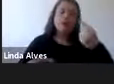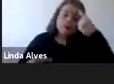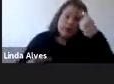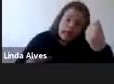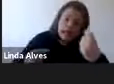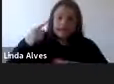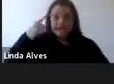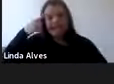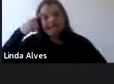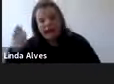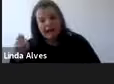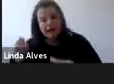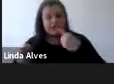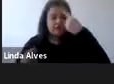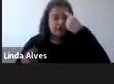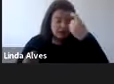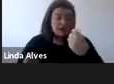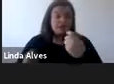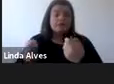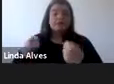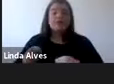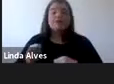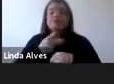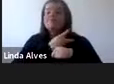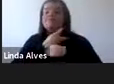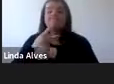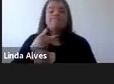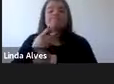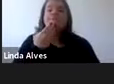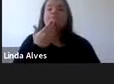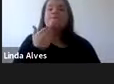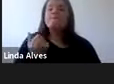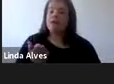ideia na reunião entre nós, e aí, claro, a gente tem que buscar aprofundar